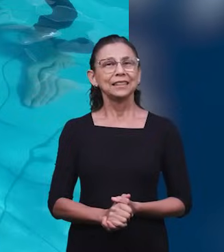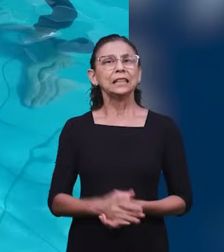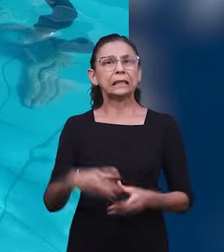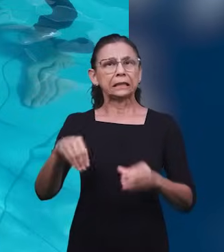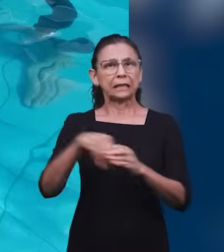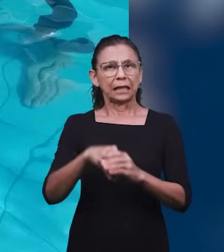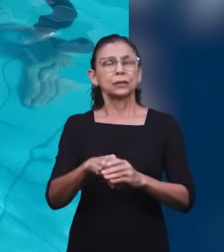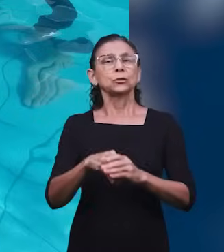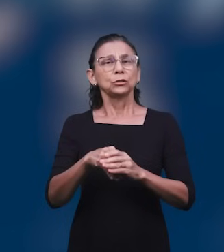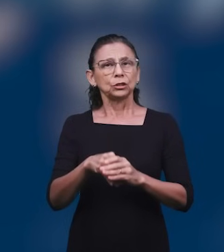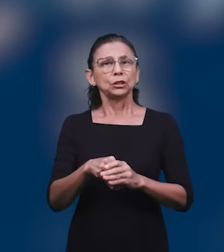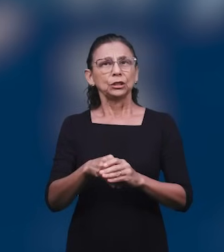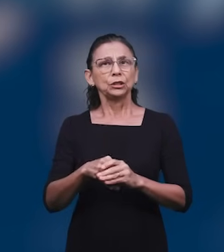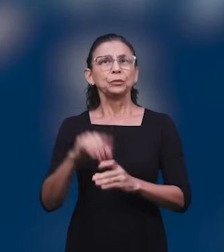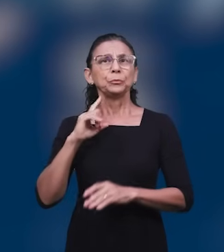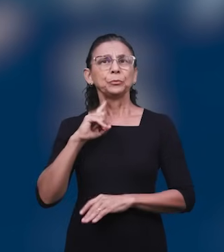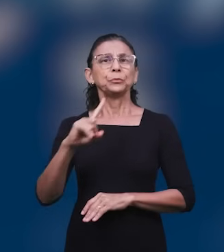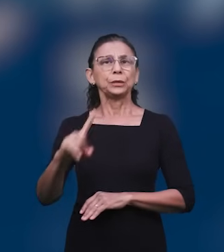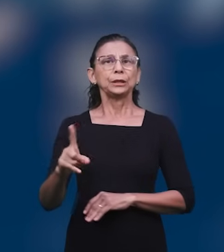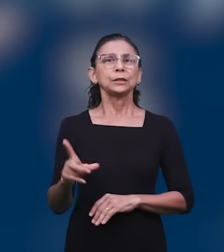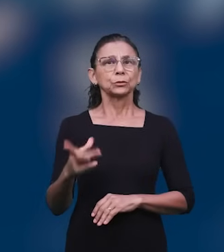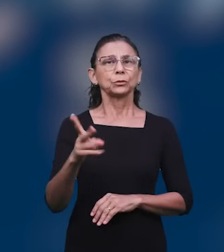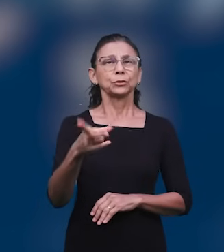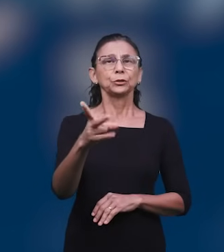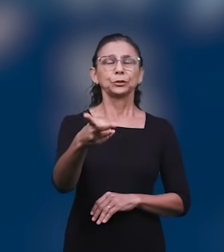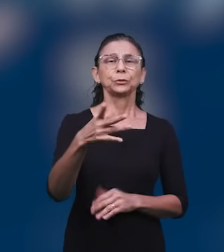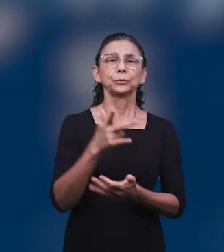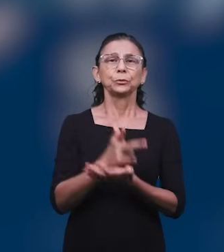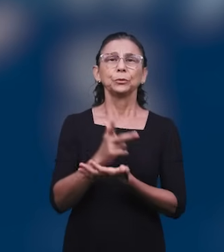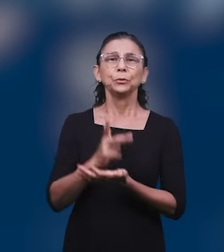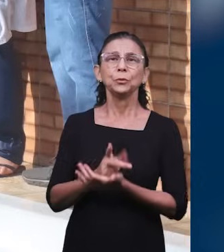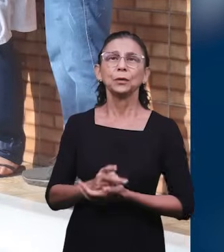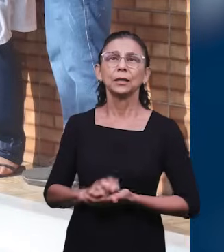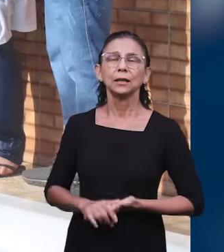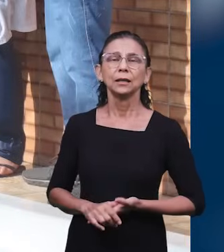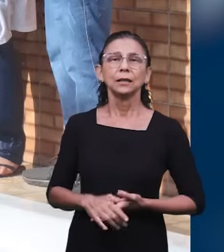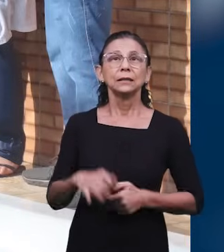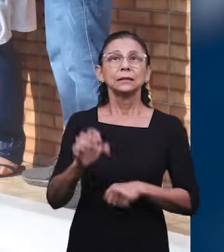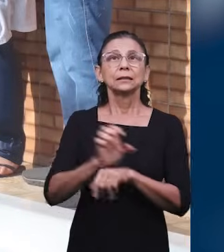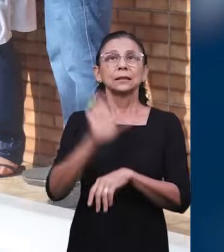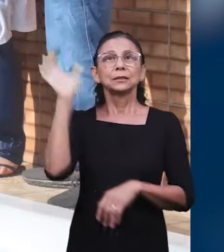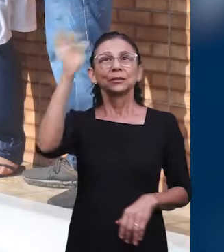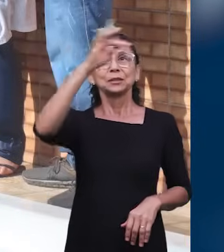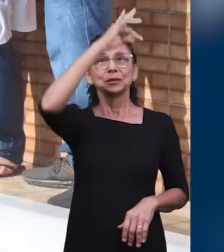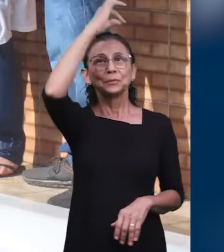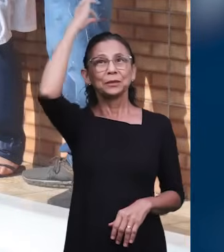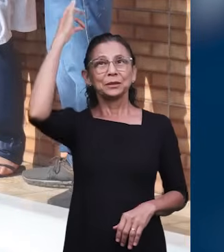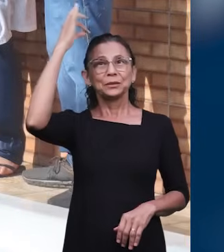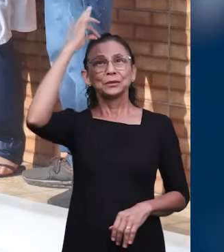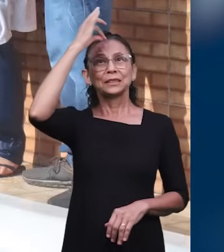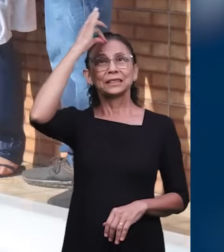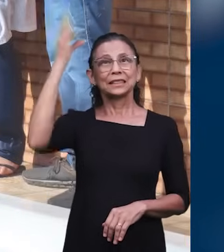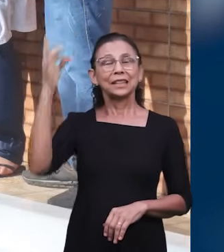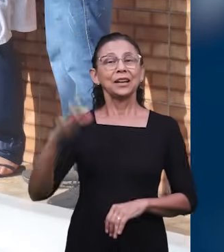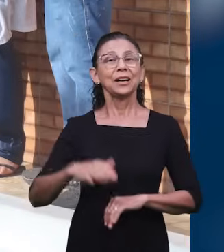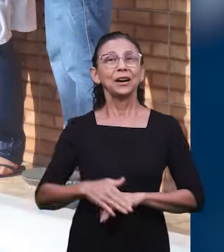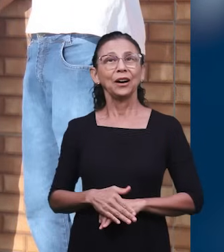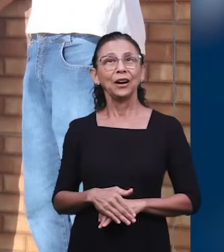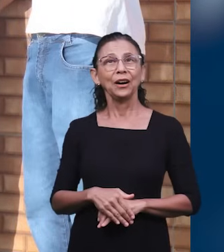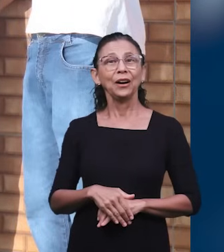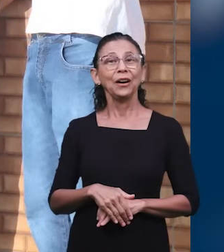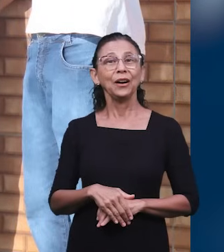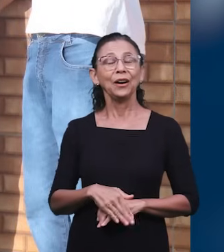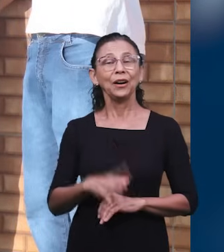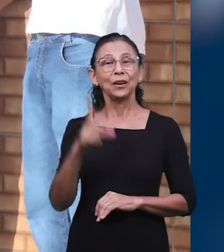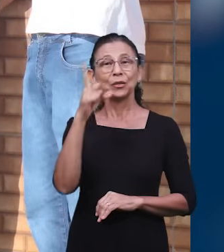em Minas Gerais. Ainda em Minas, os irmãos de Montes Claros. Aqui no estado do Espírito Santo, a igreja, essa aí é a igreja de Santa